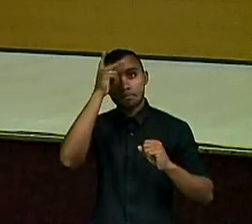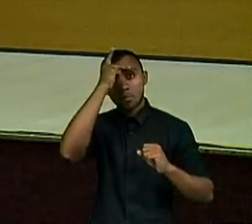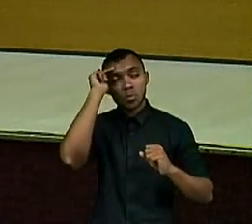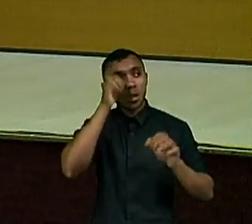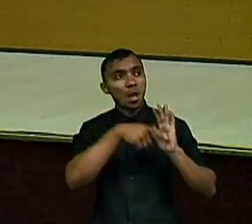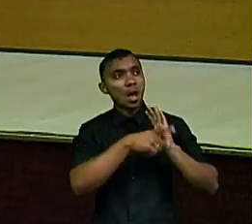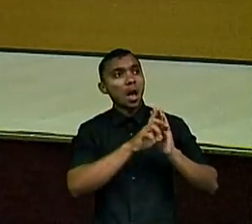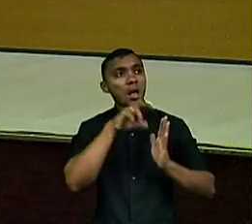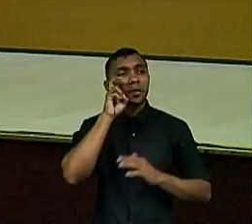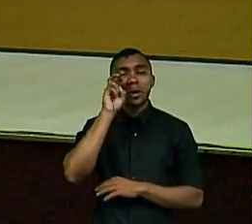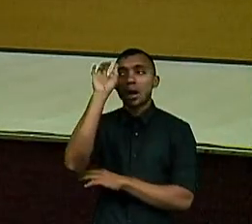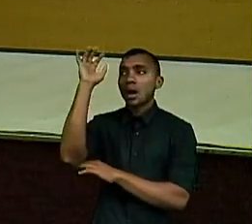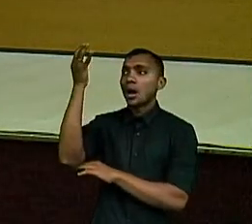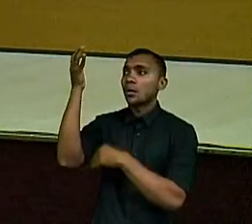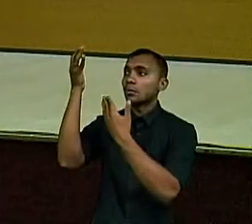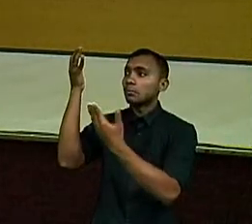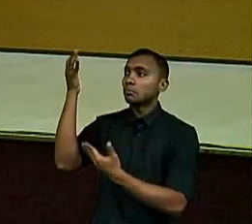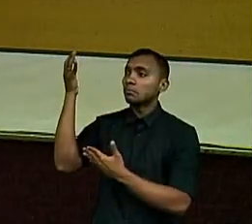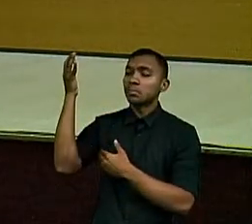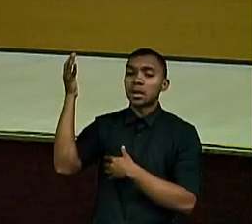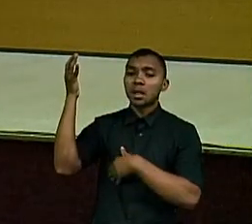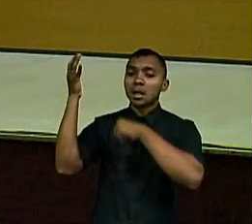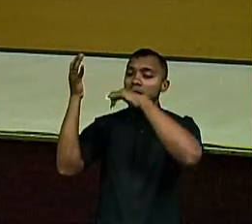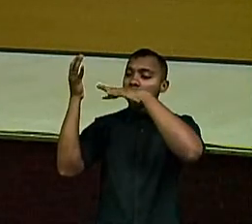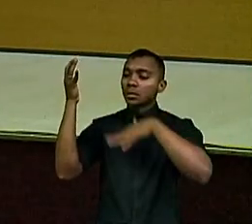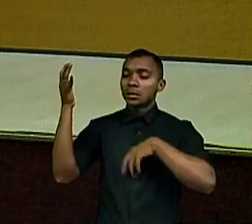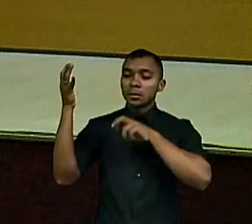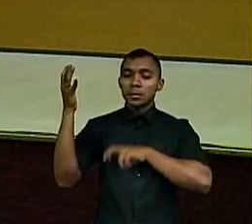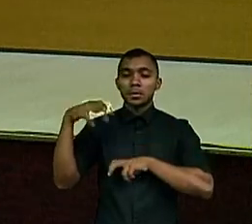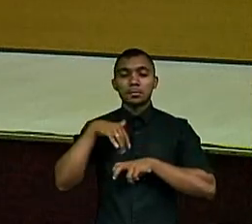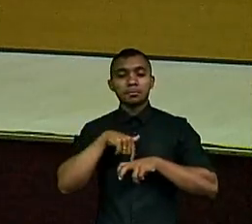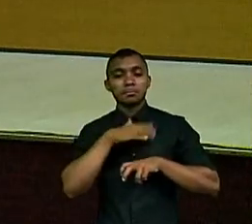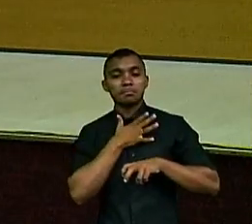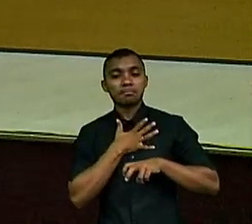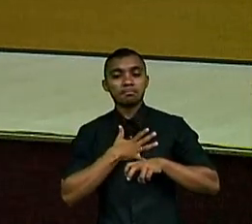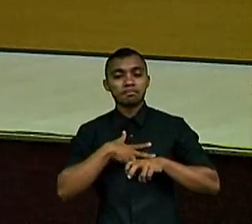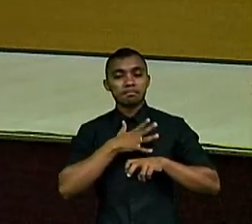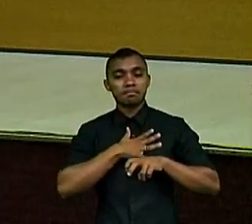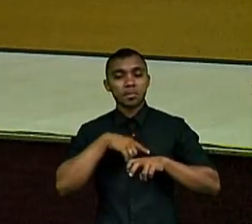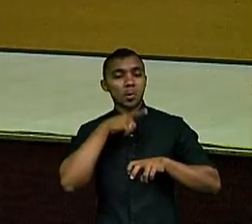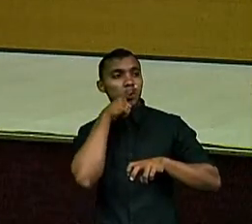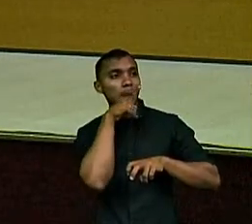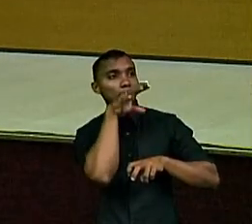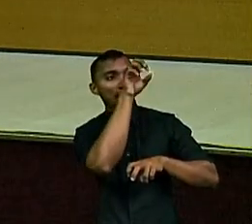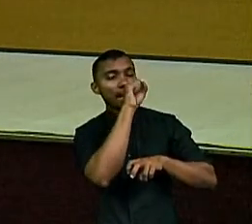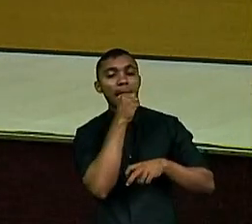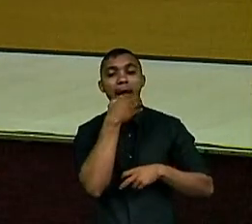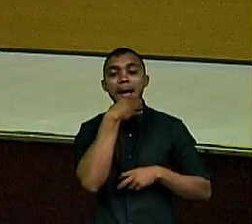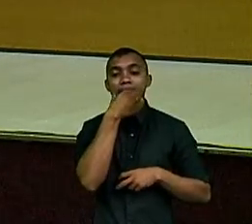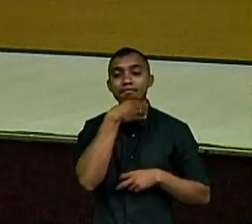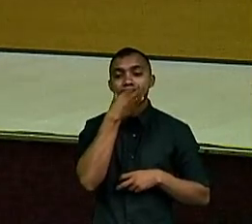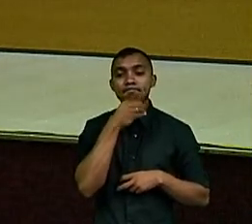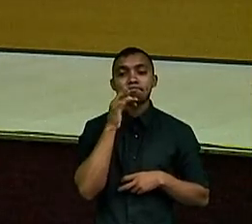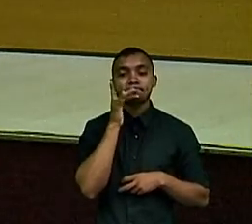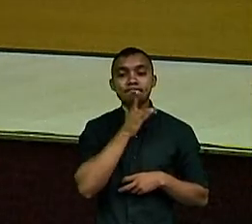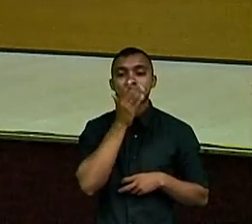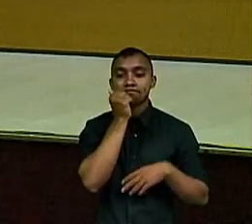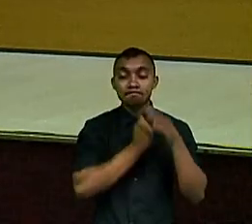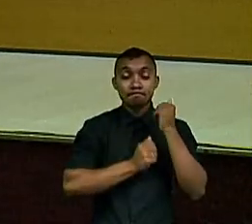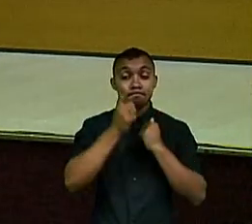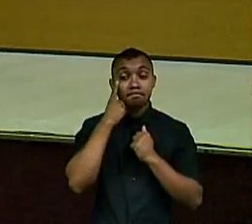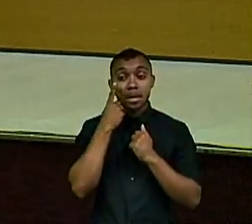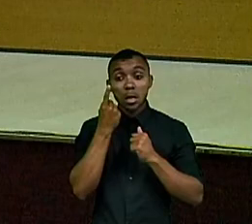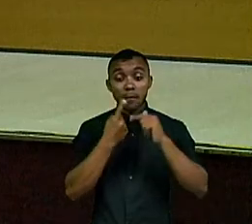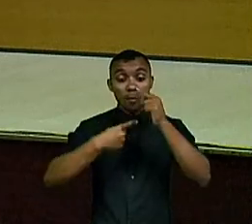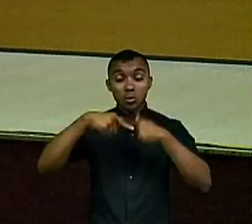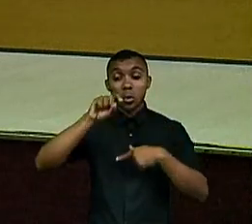uma árvore ele viu uma sombra para ele descansar um fruto para ele se alimentar após a Revolução Industrial